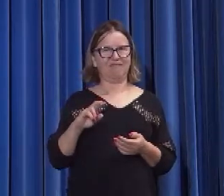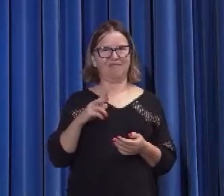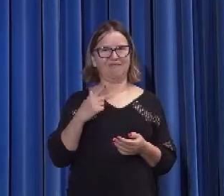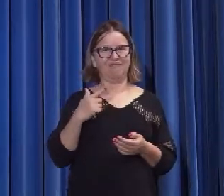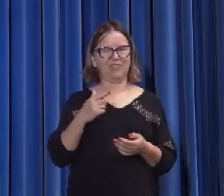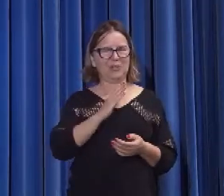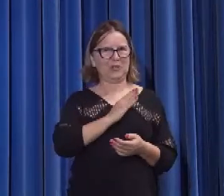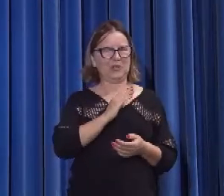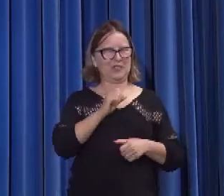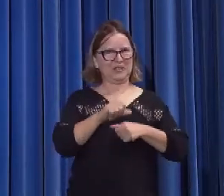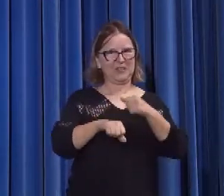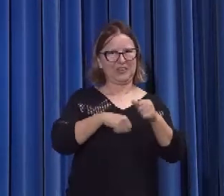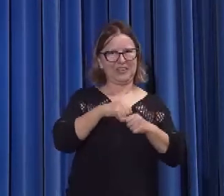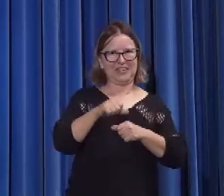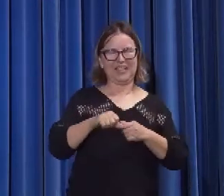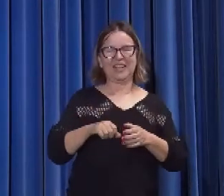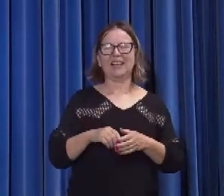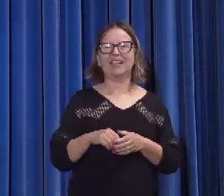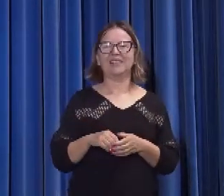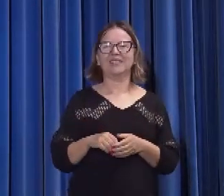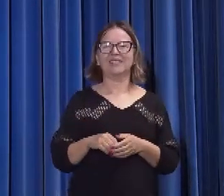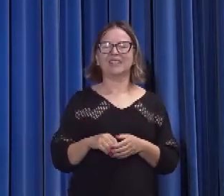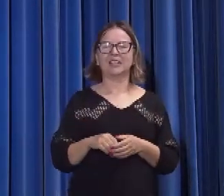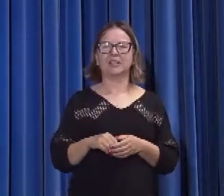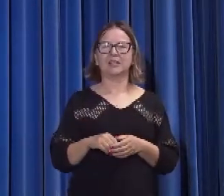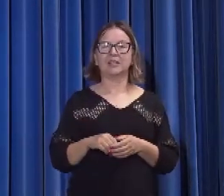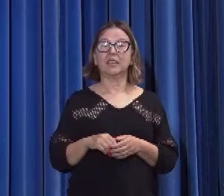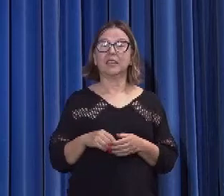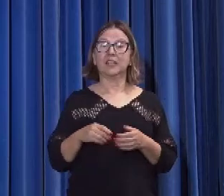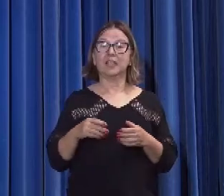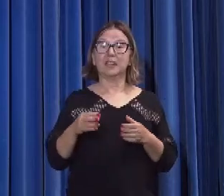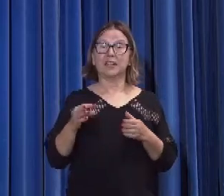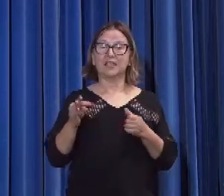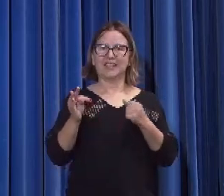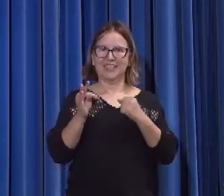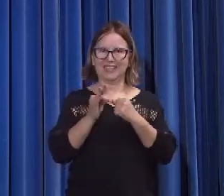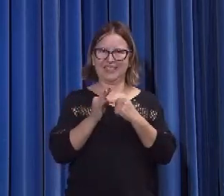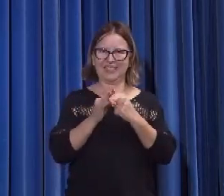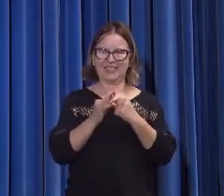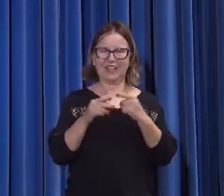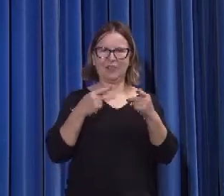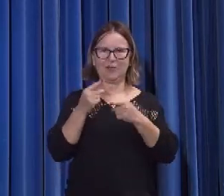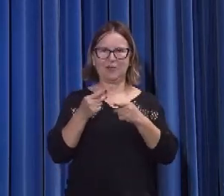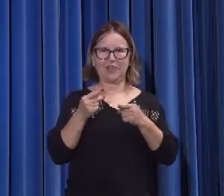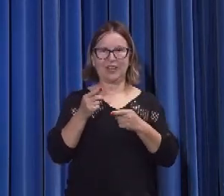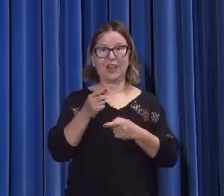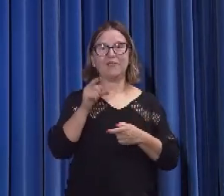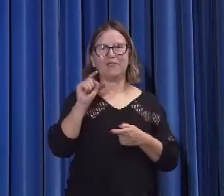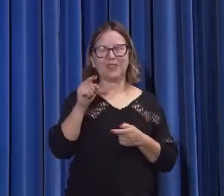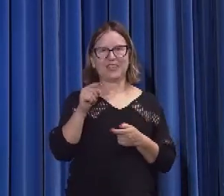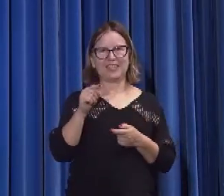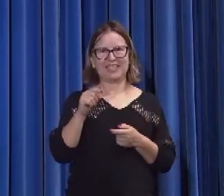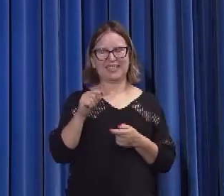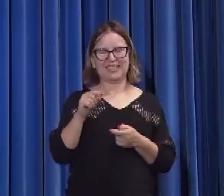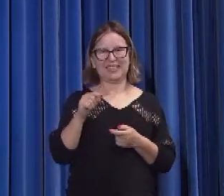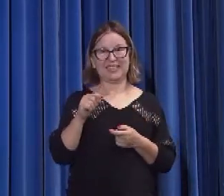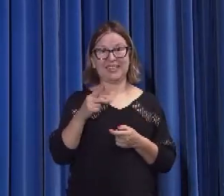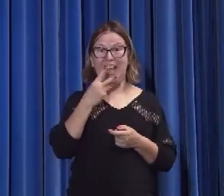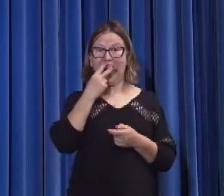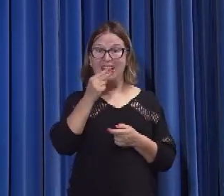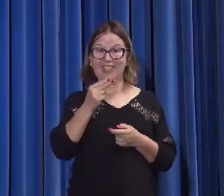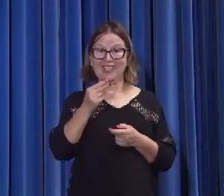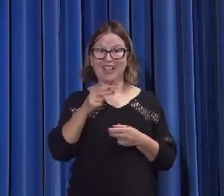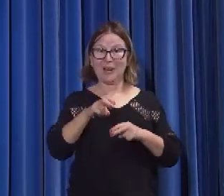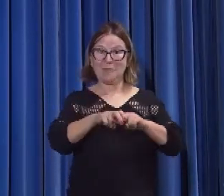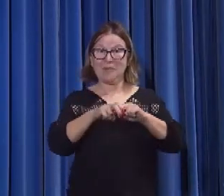Tiago está dizendo para você considerar como motivo de grande alegria